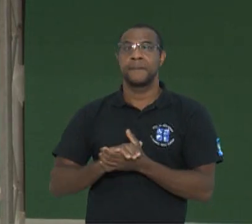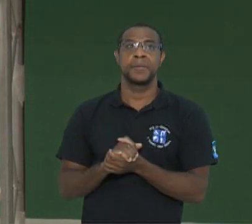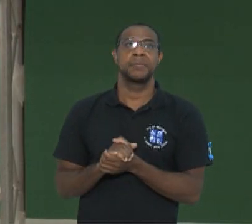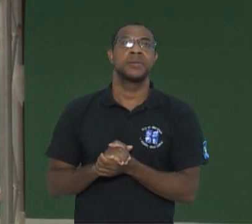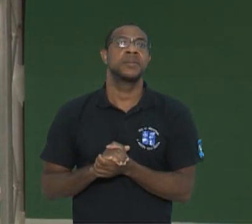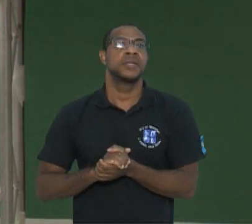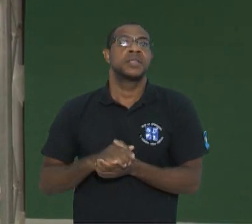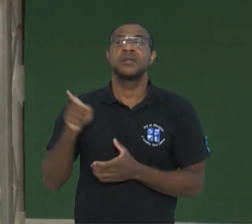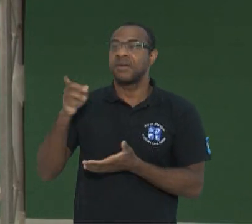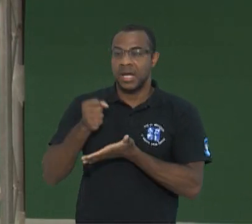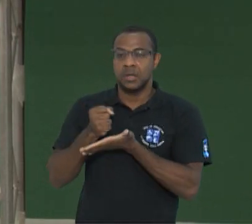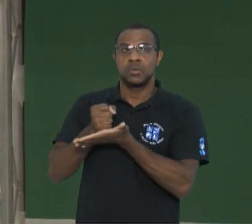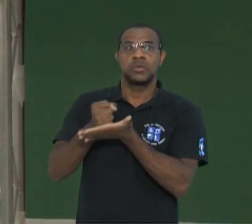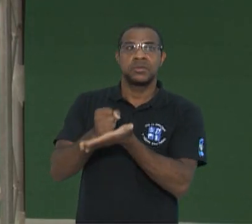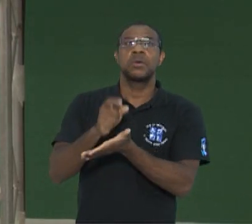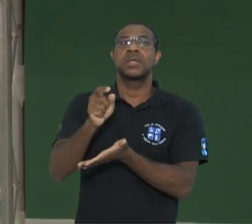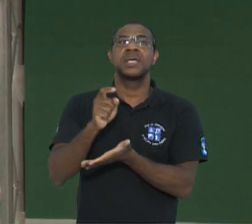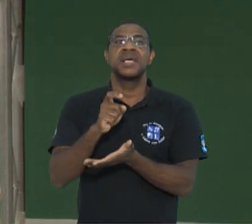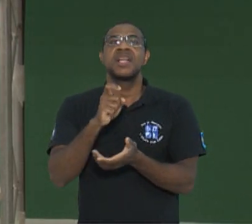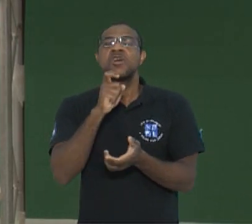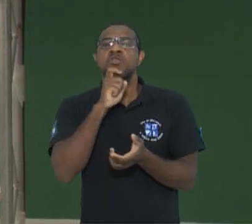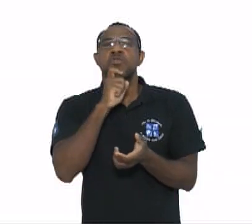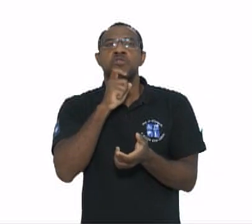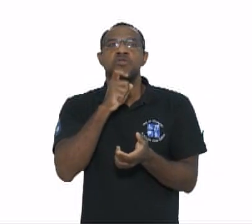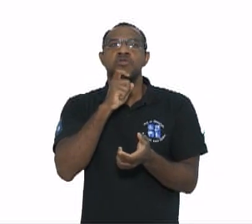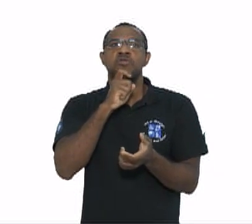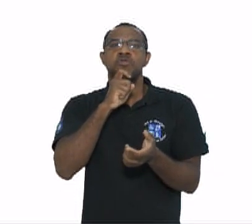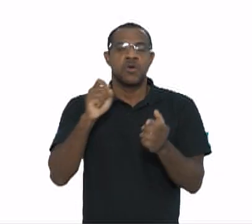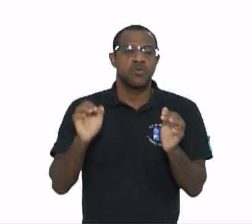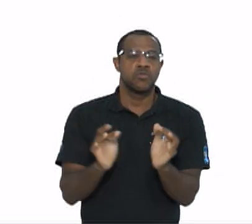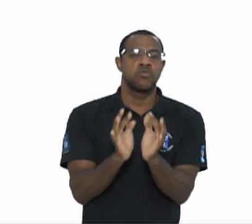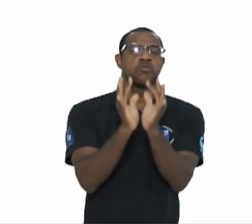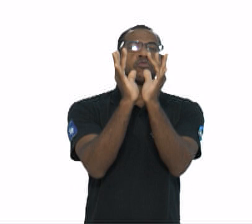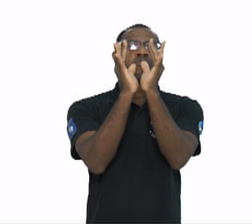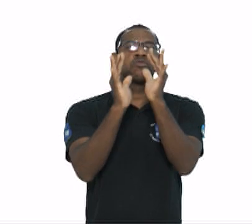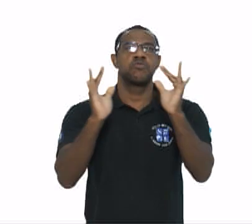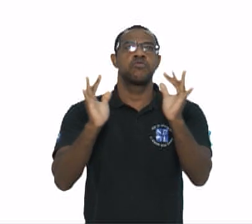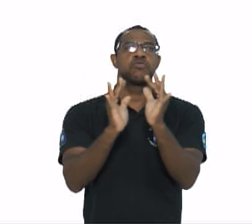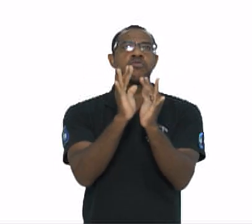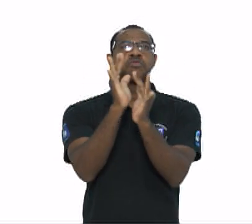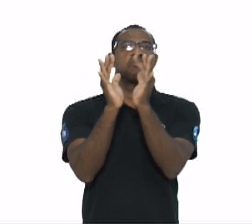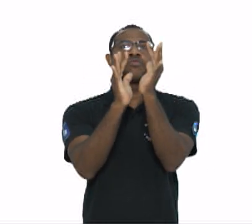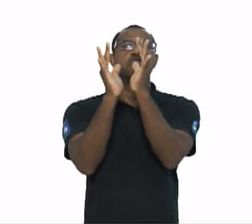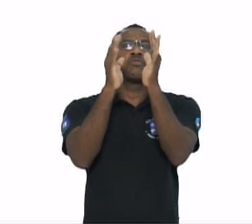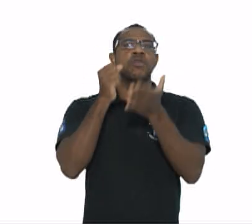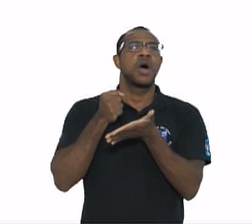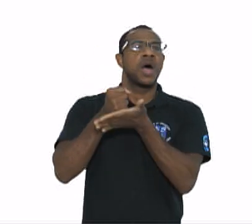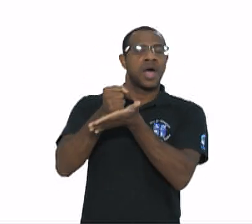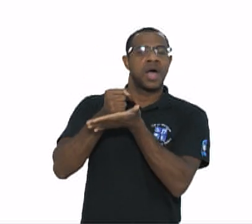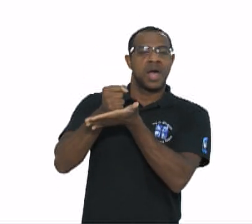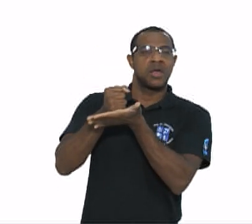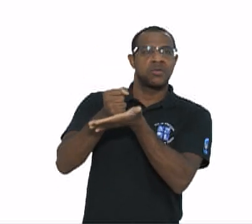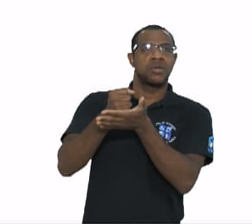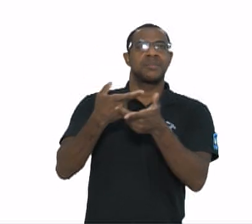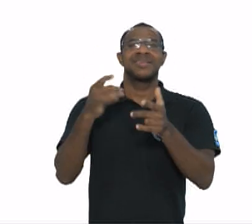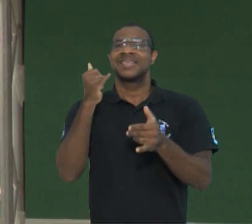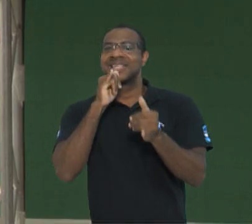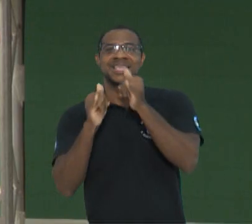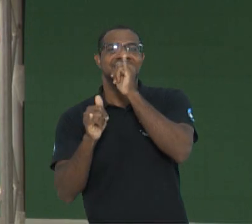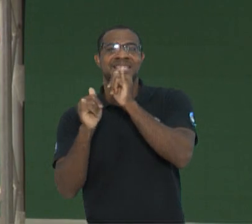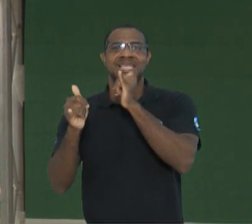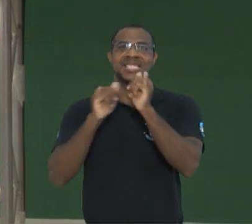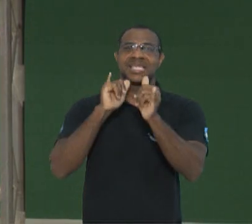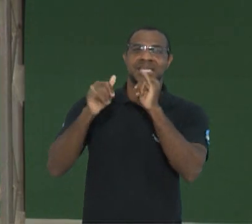vai auxiliar na refrigeração nessas usinas nucleares que são usinas de energia, tá?